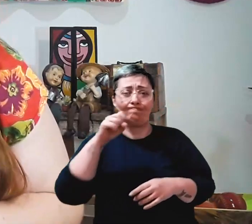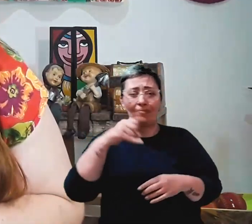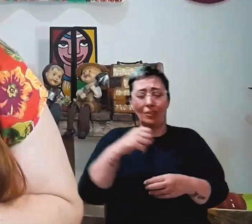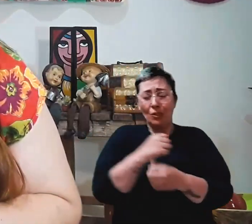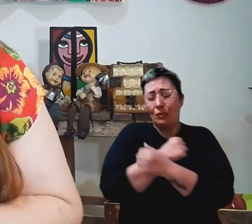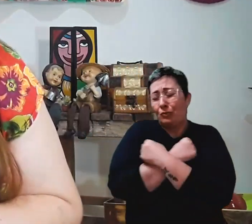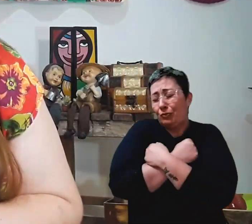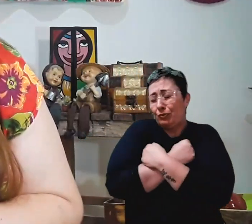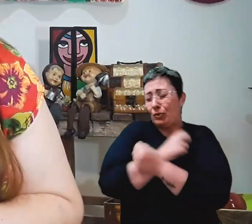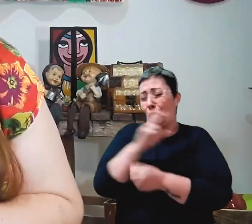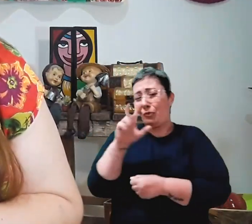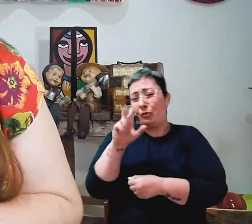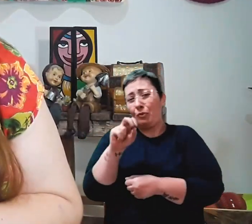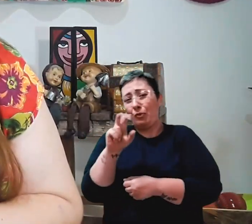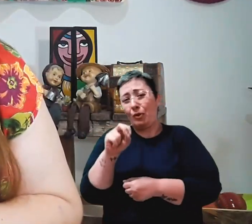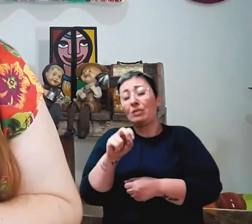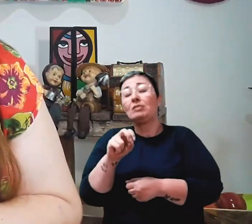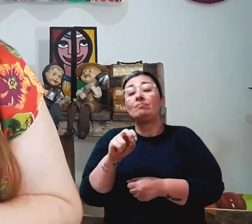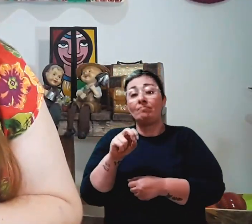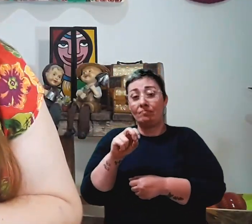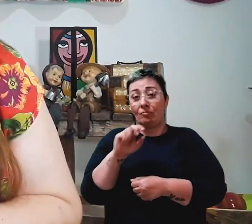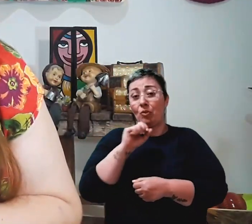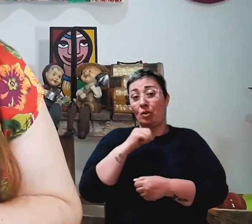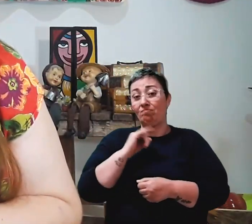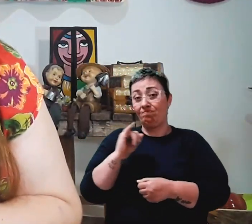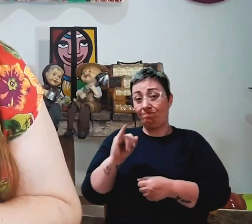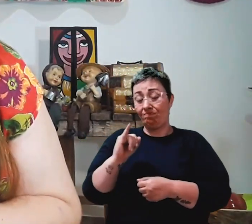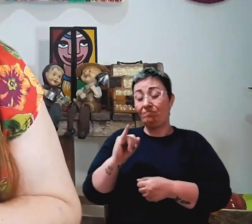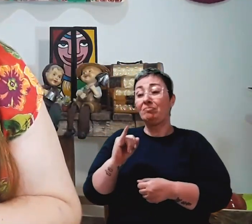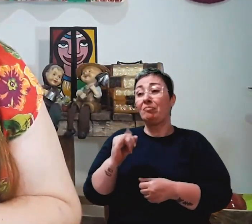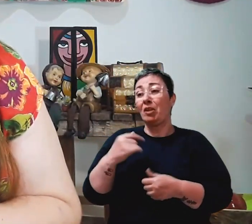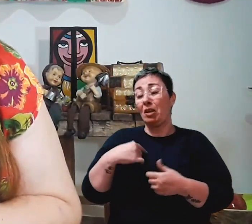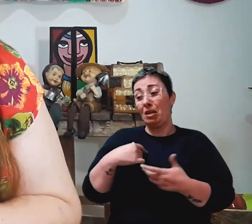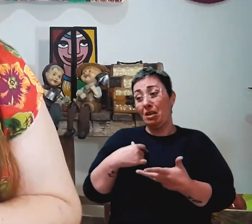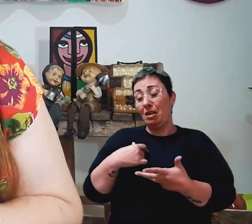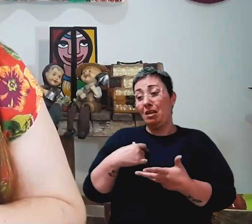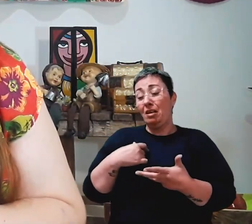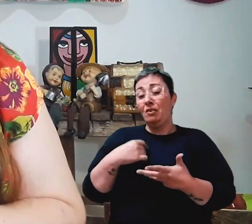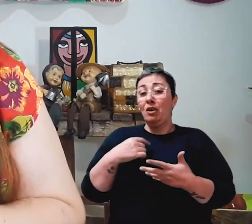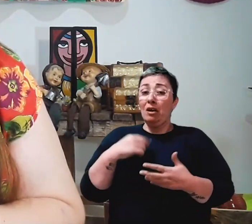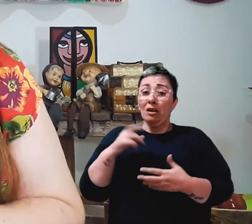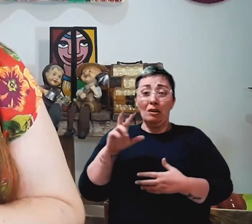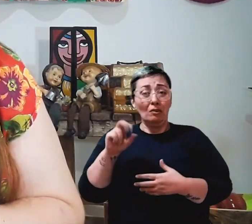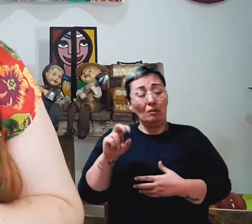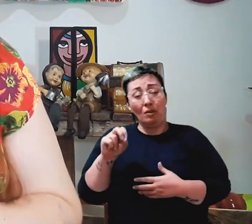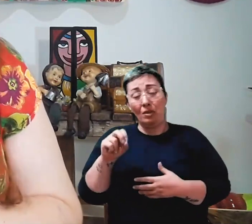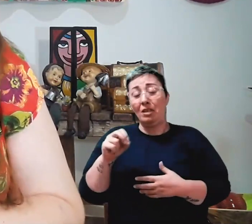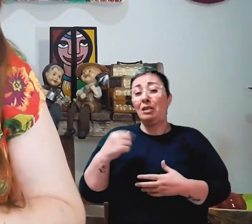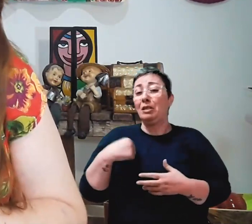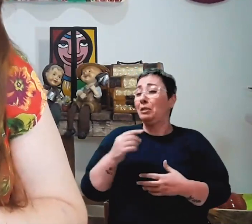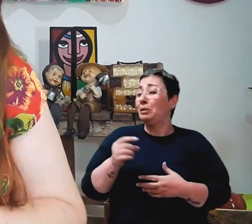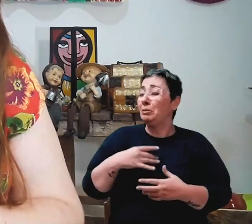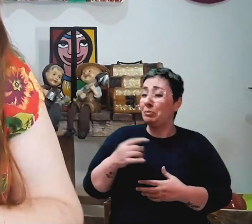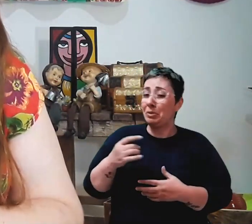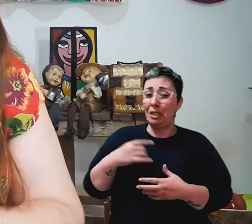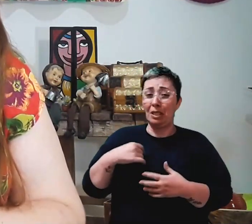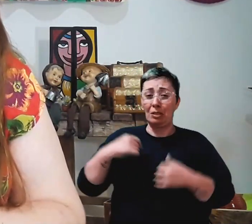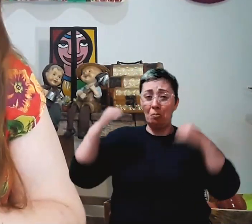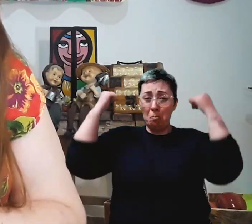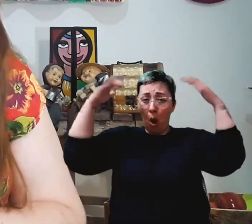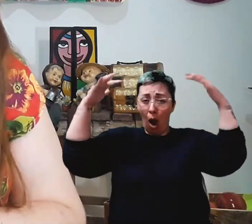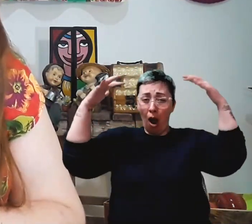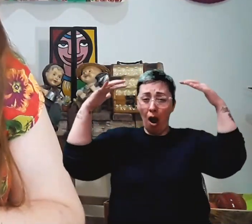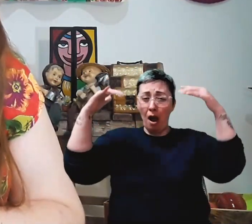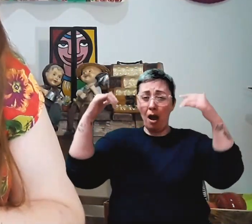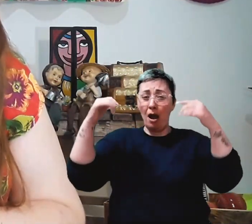abraçava a vovó. E sabe o que eu dizia? Eu dizia para ela: vovó, eu tenho medo da voz do trovão,